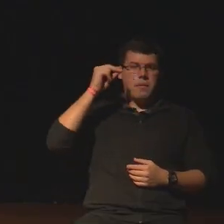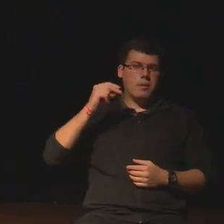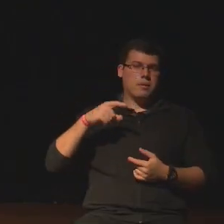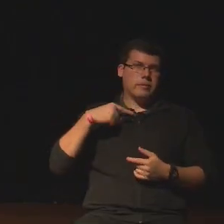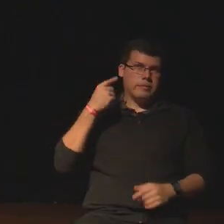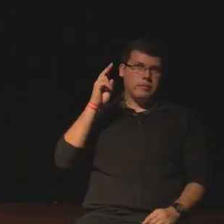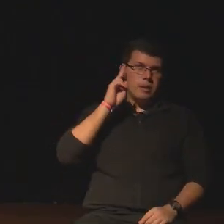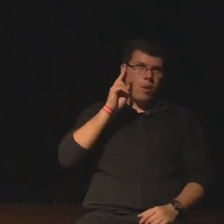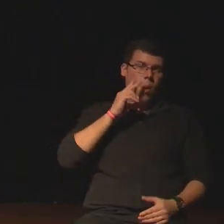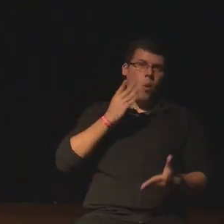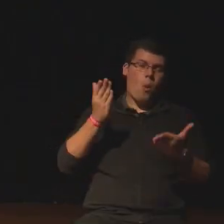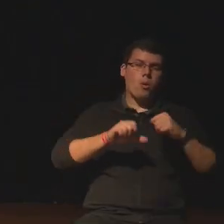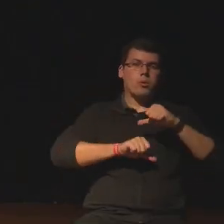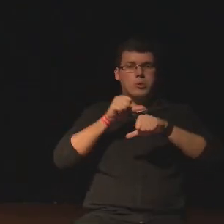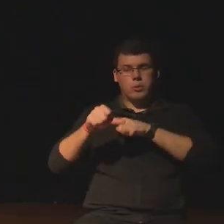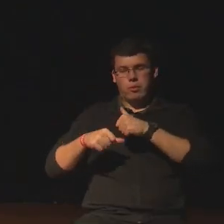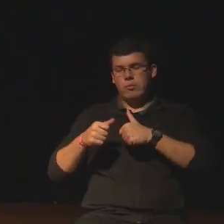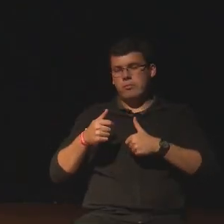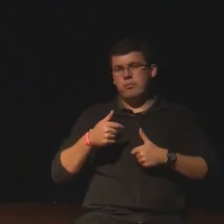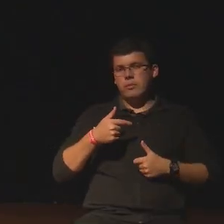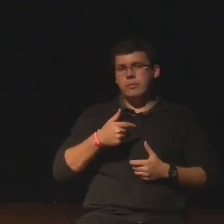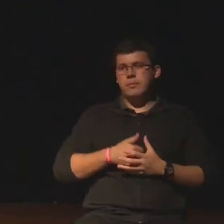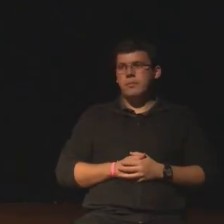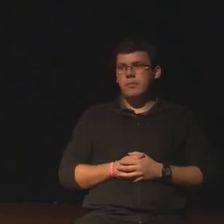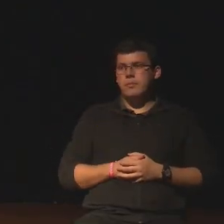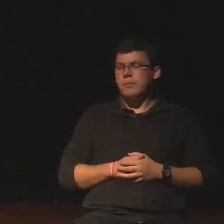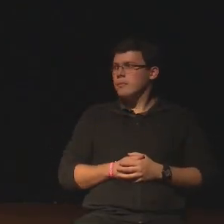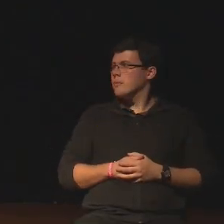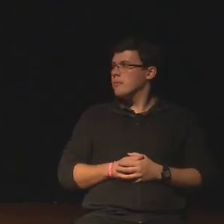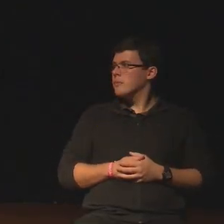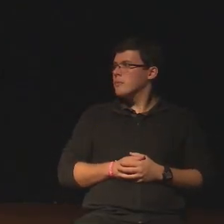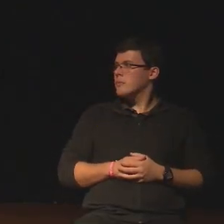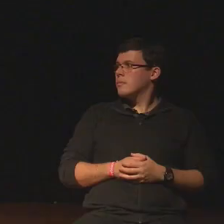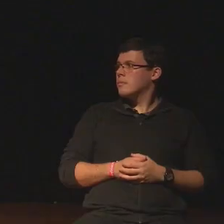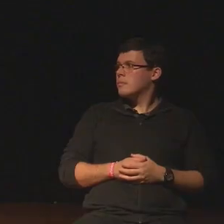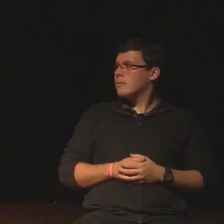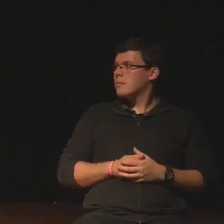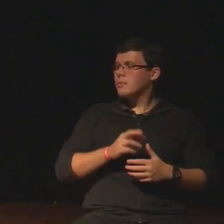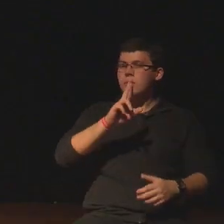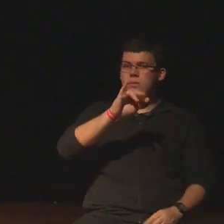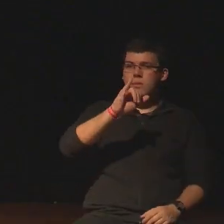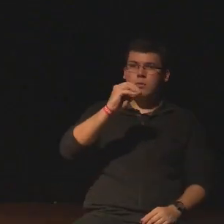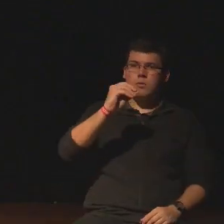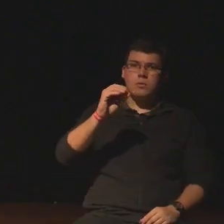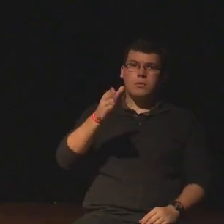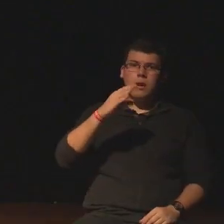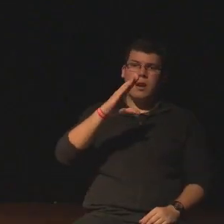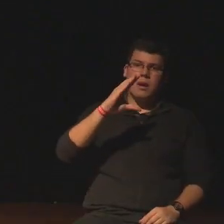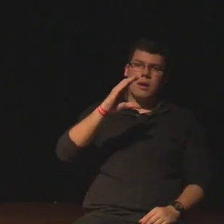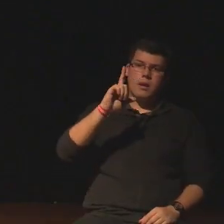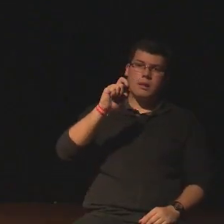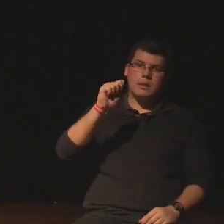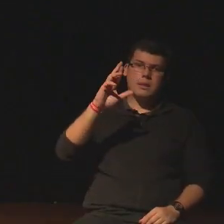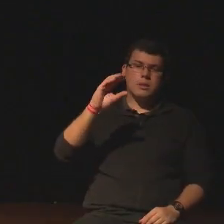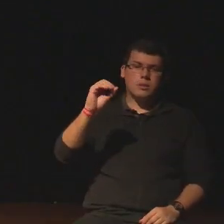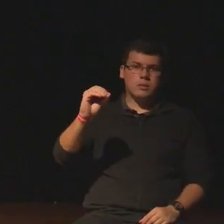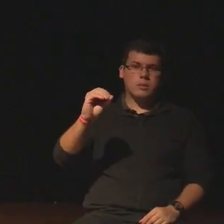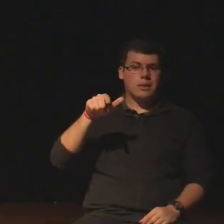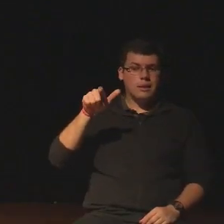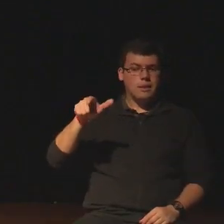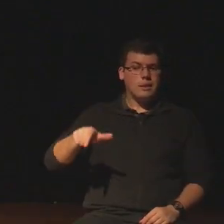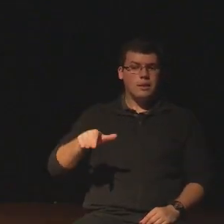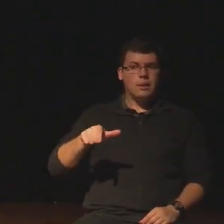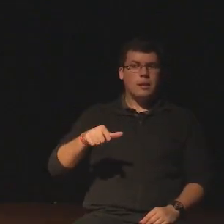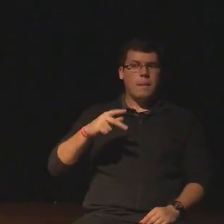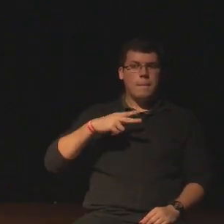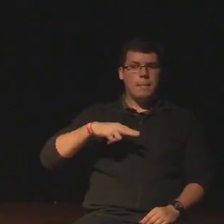hoje é outro vão livre. O Boulevard ali, Rio Claro, que é licenciado, o espaço, é uma maravilha. Eu queria